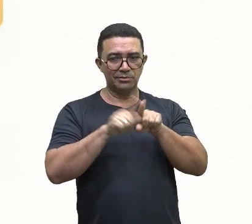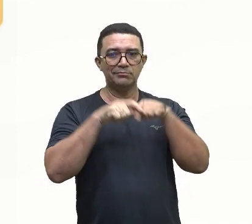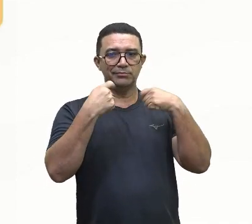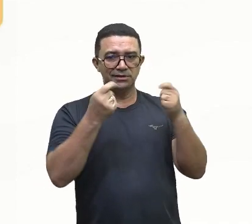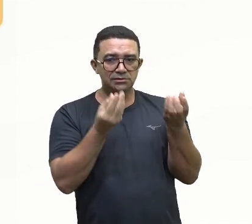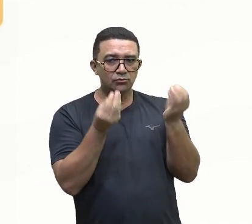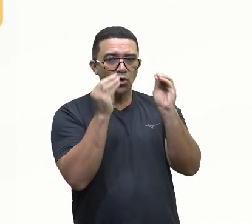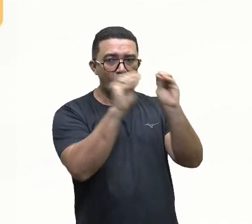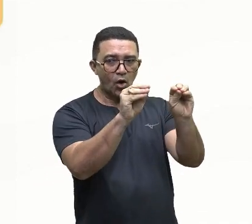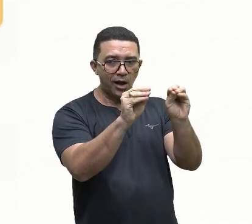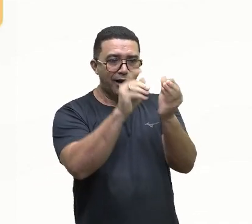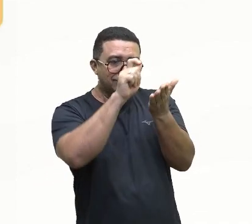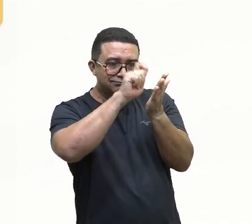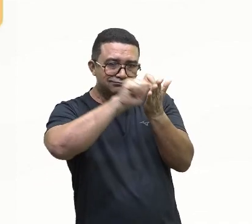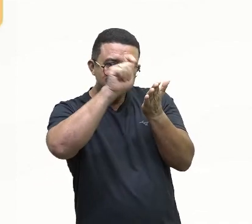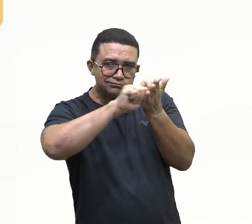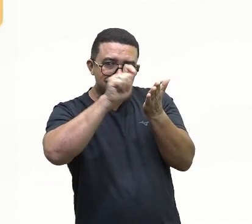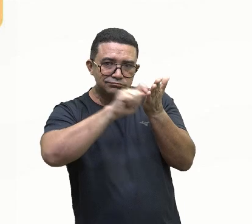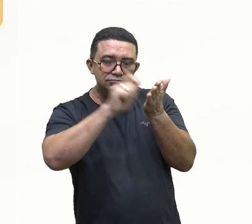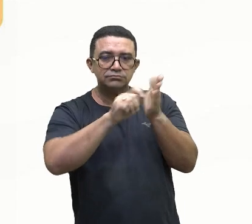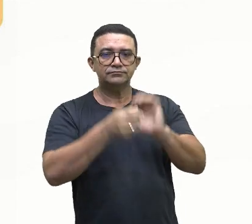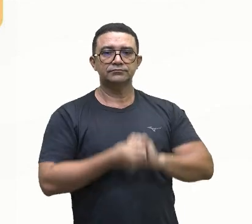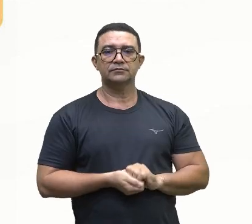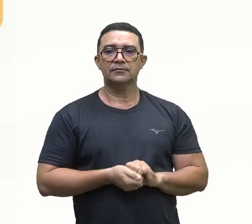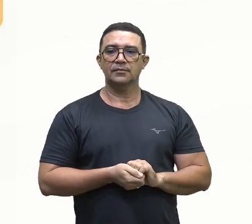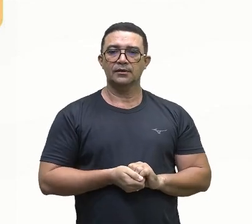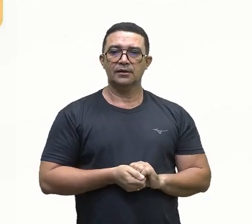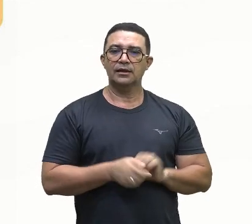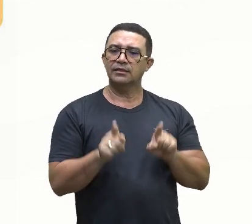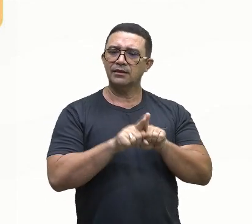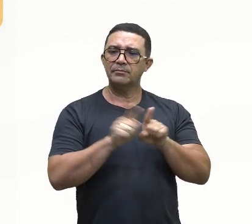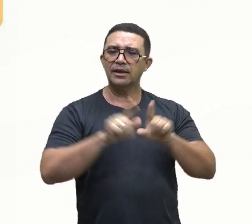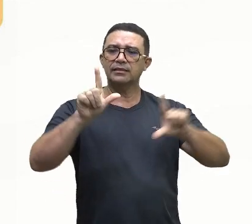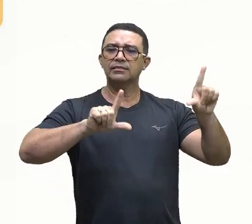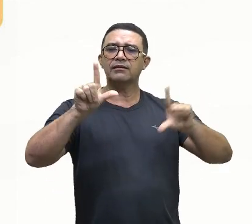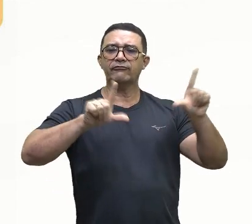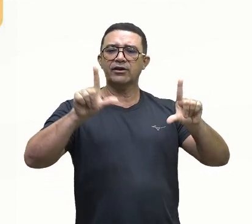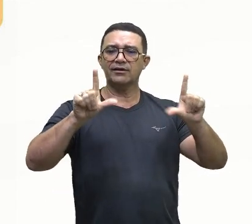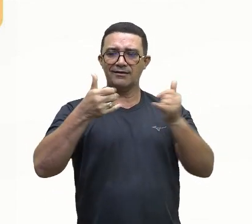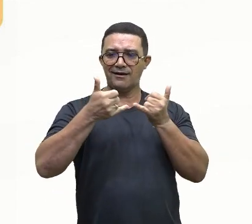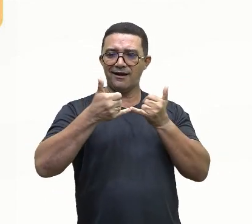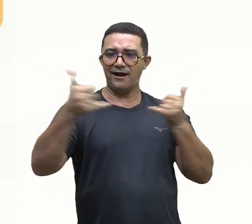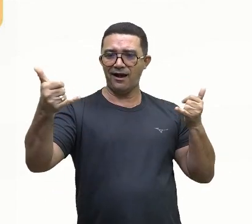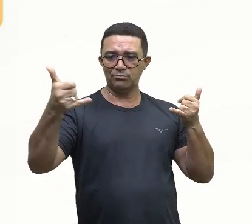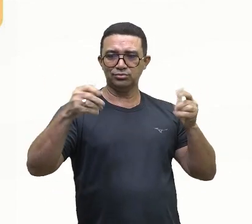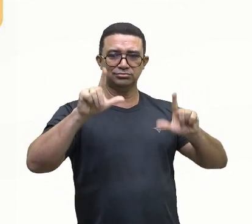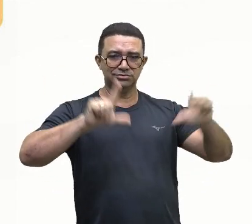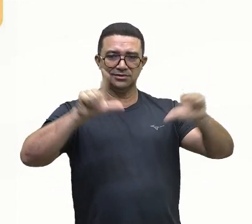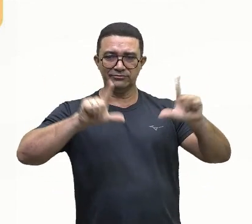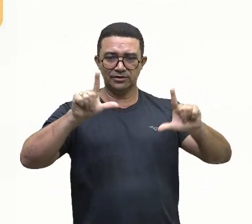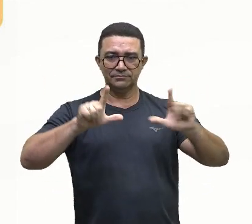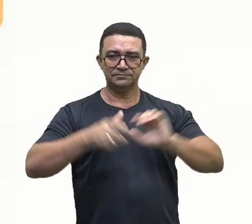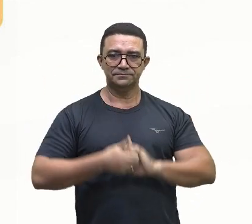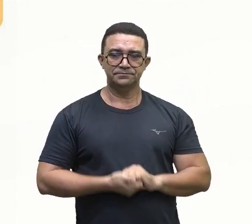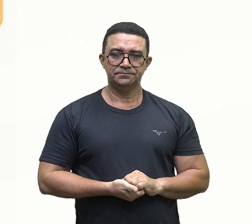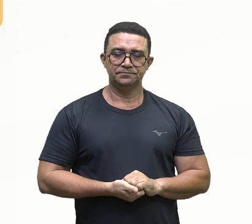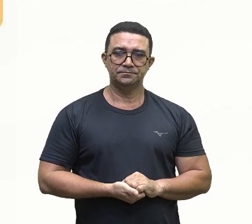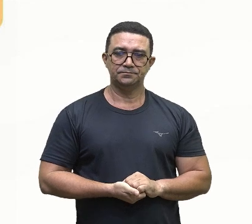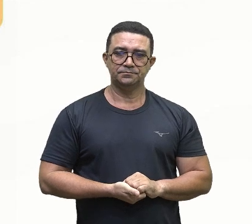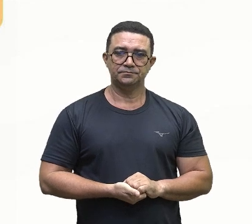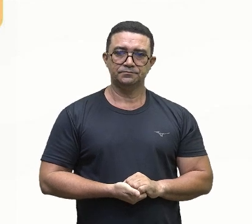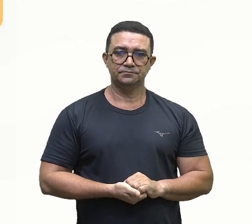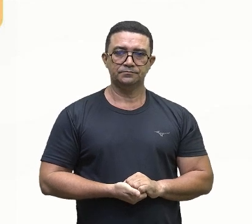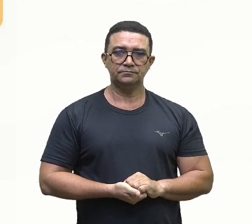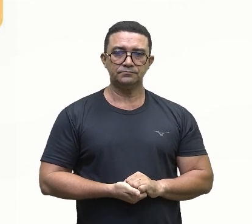anotar. TV por assinatura ou streaming. Aqui também a gente levanta um ponto